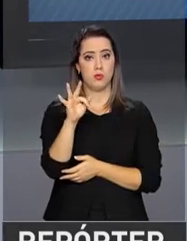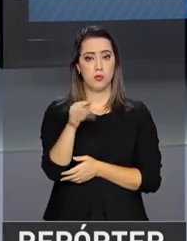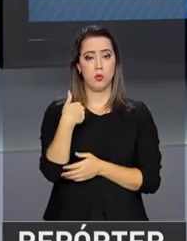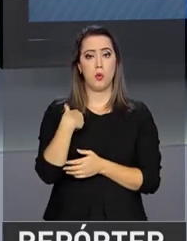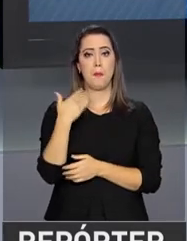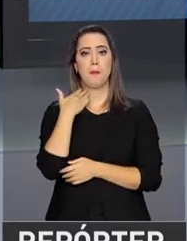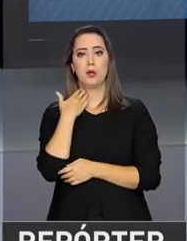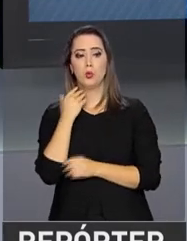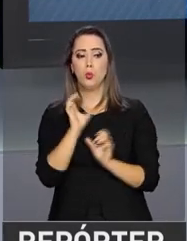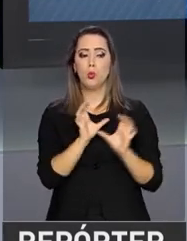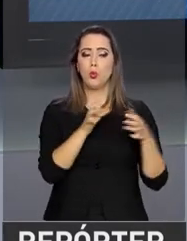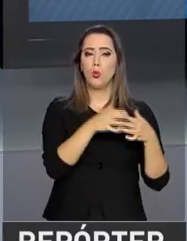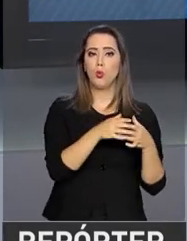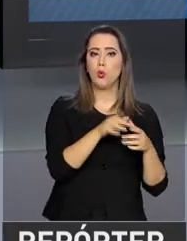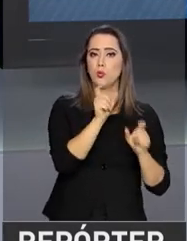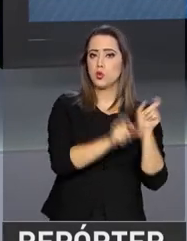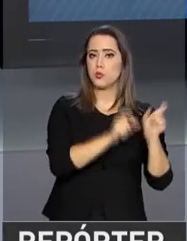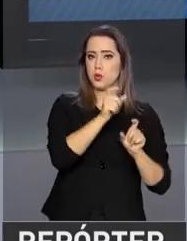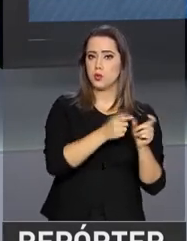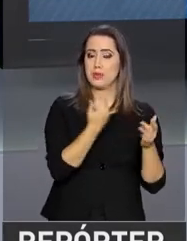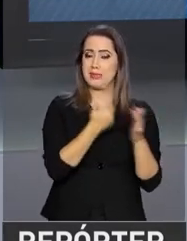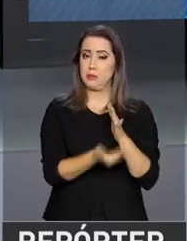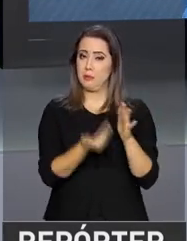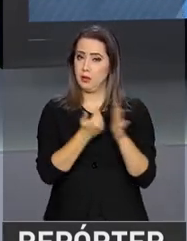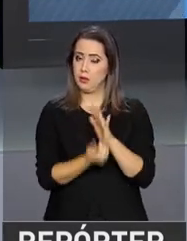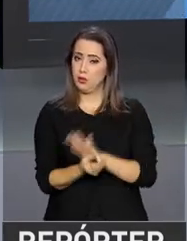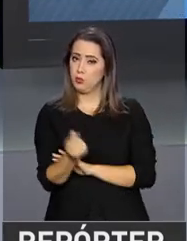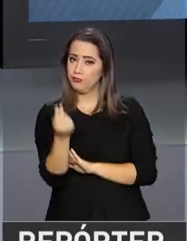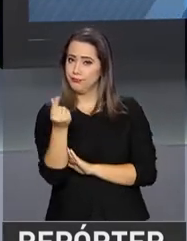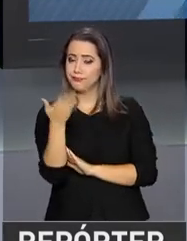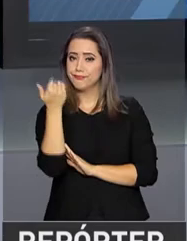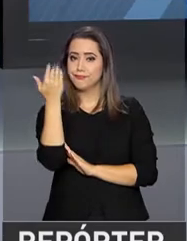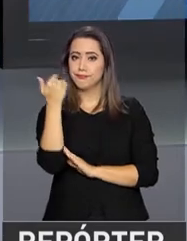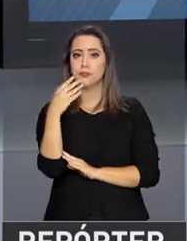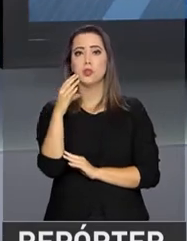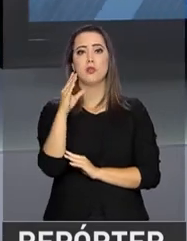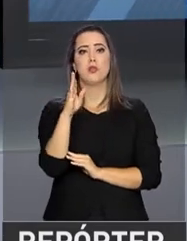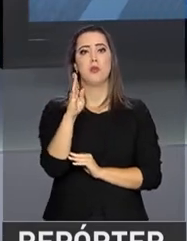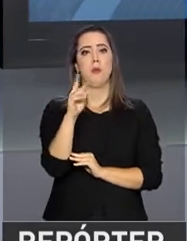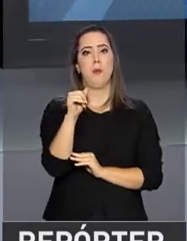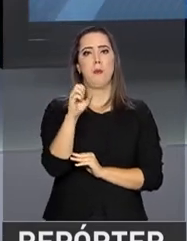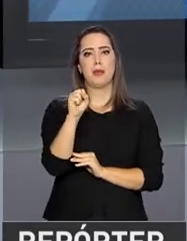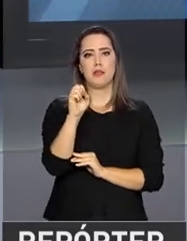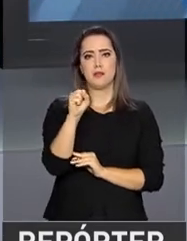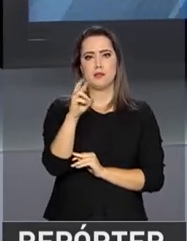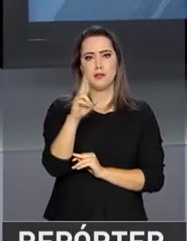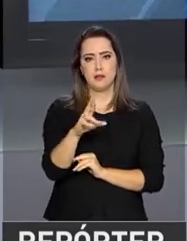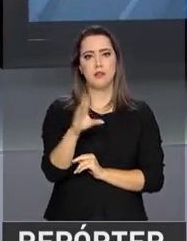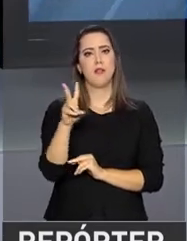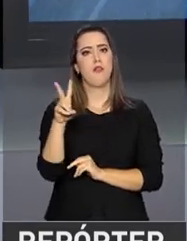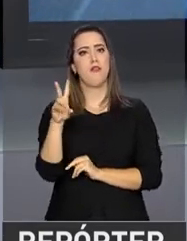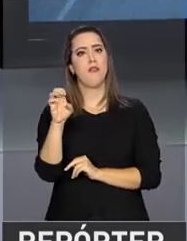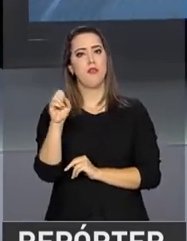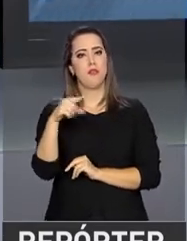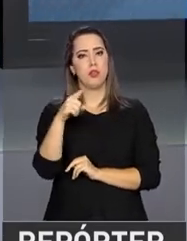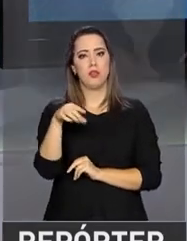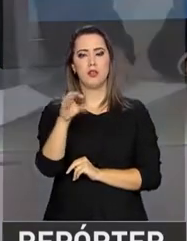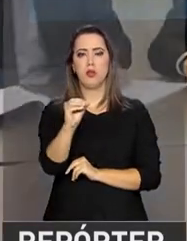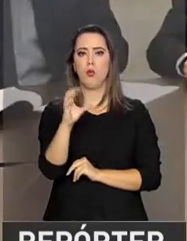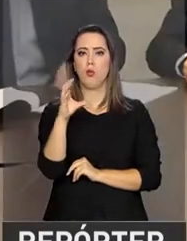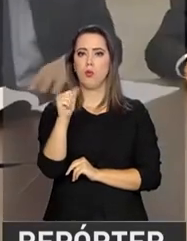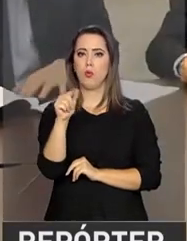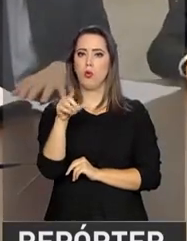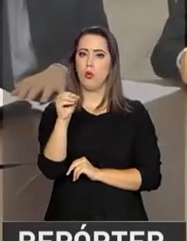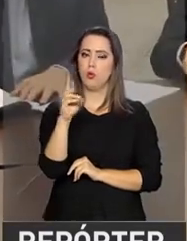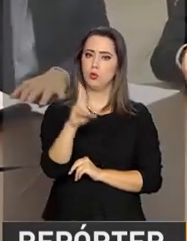bancos e poupadores sobre perdas com os planos econômicos bresser verão e collor 2 nesta segunda feira